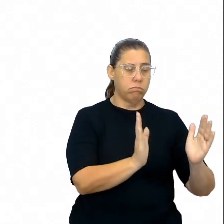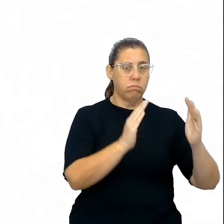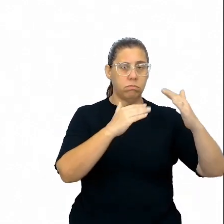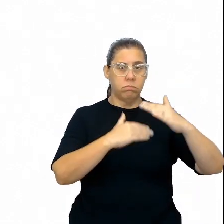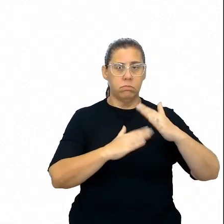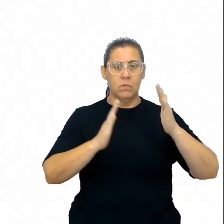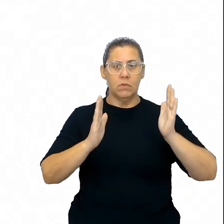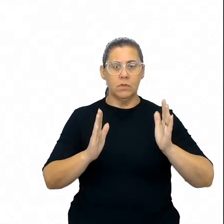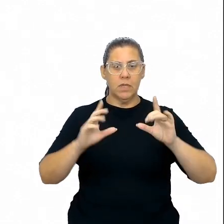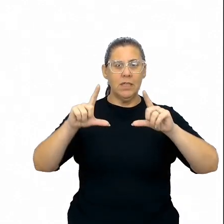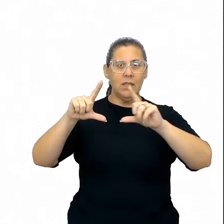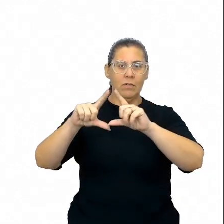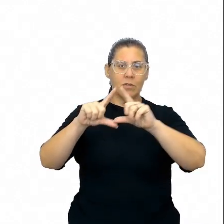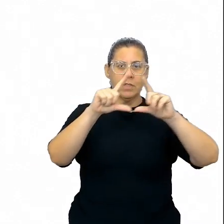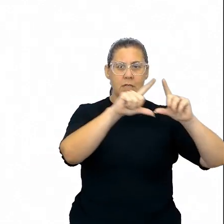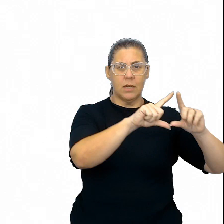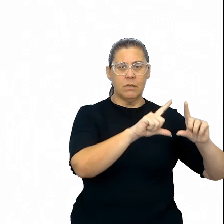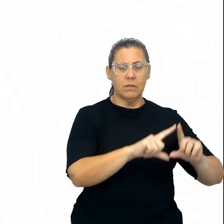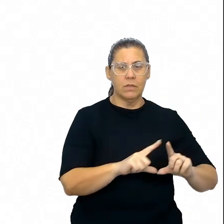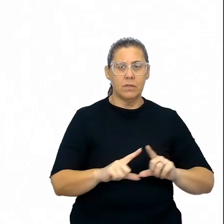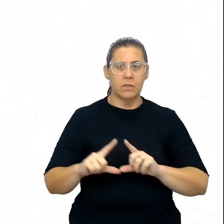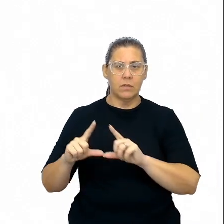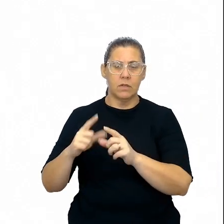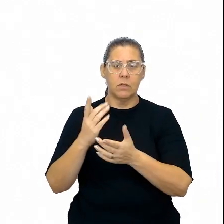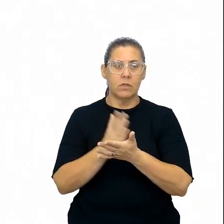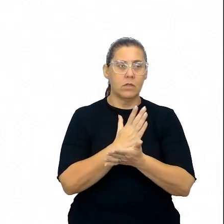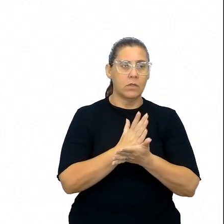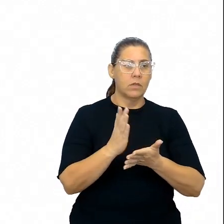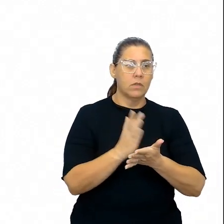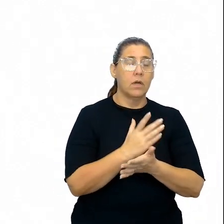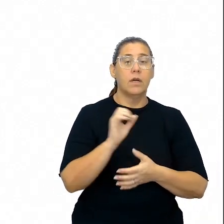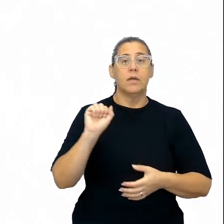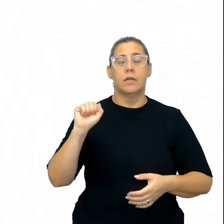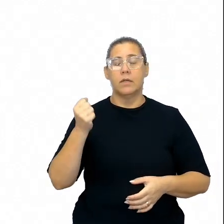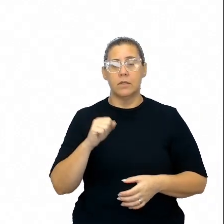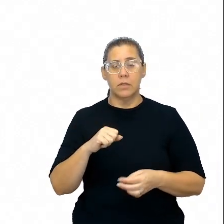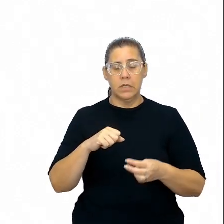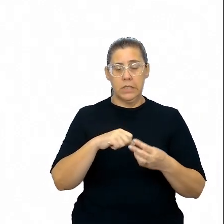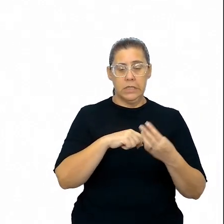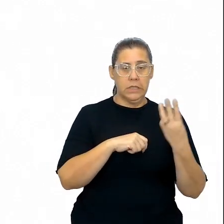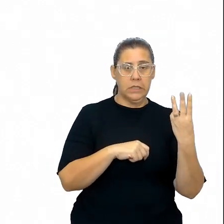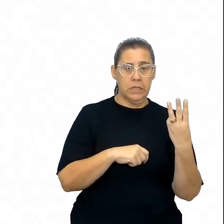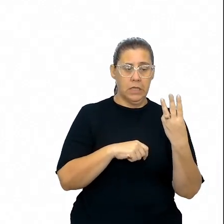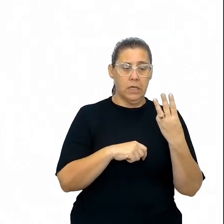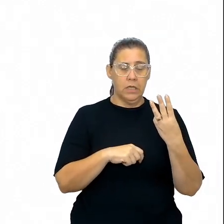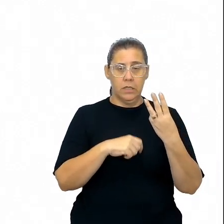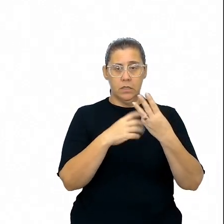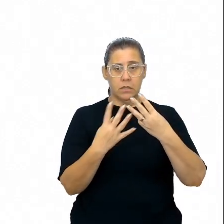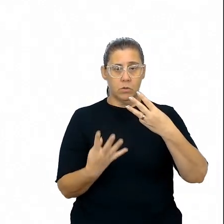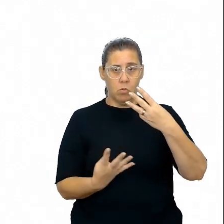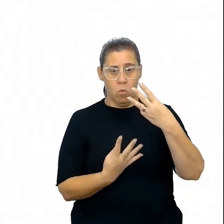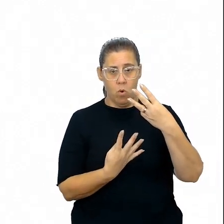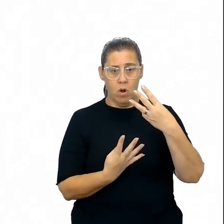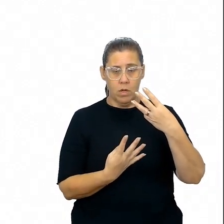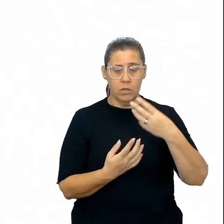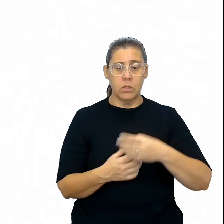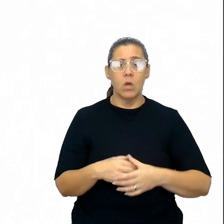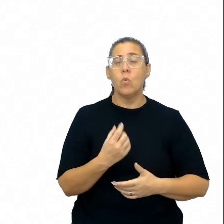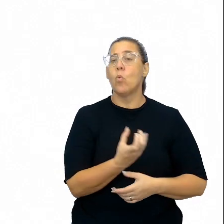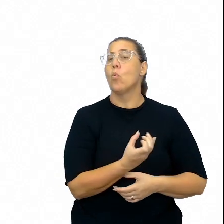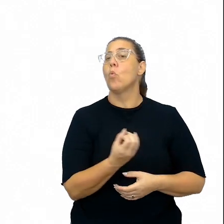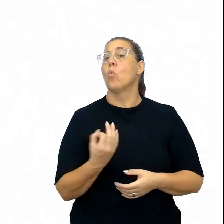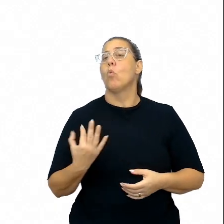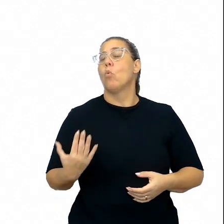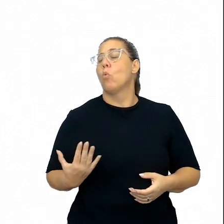forma, está dividido em 8 partes iguais. 3/4 desse polígono equivale a quantas